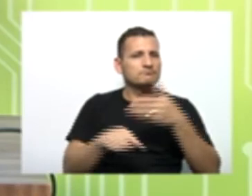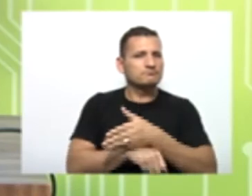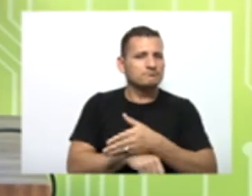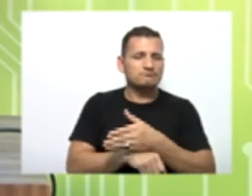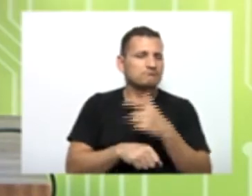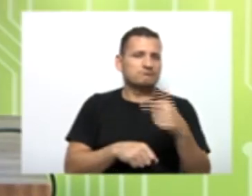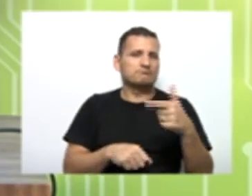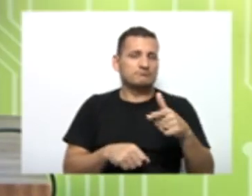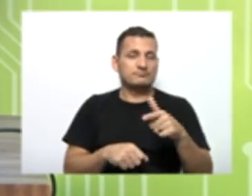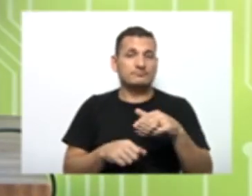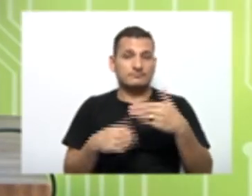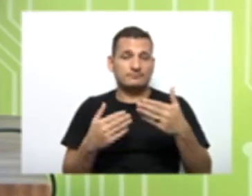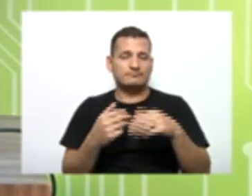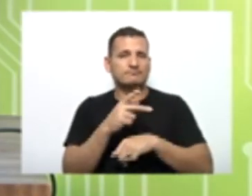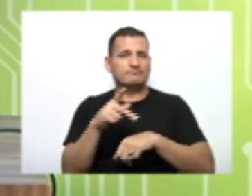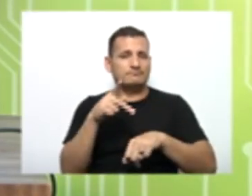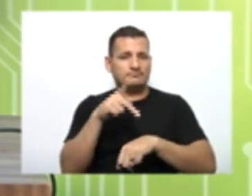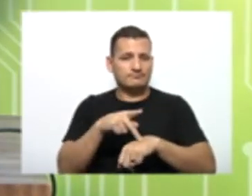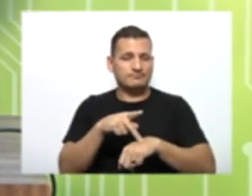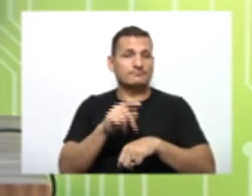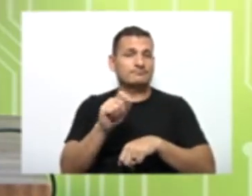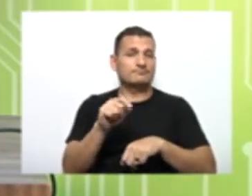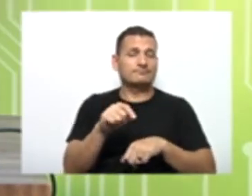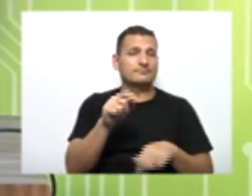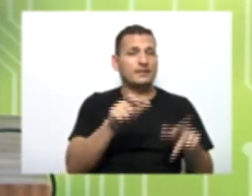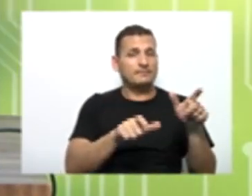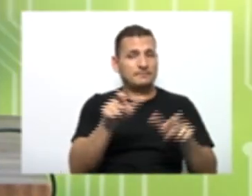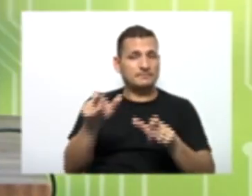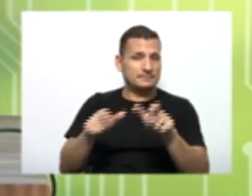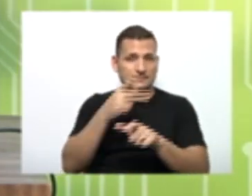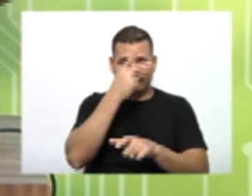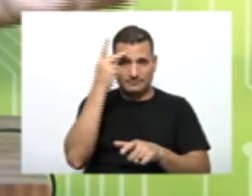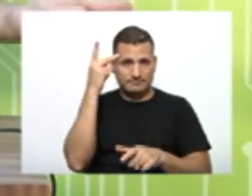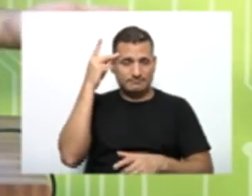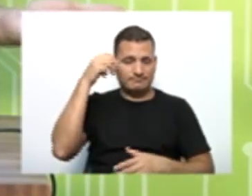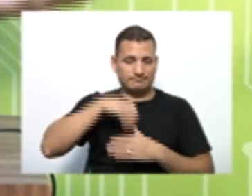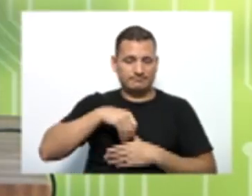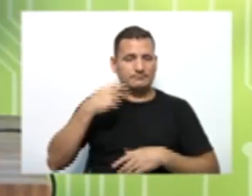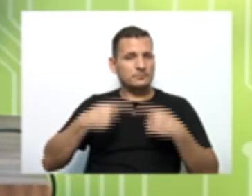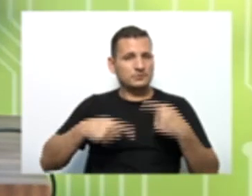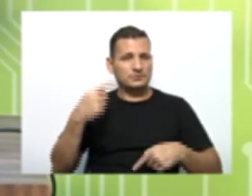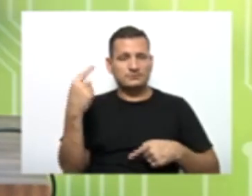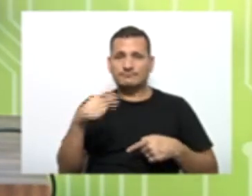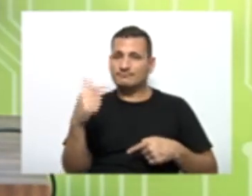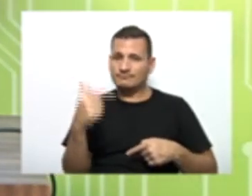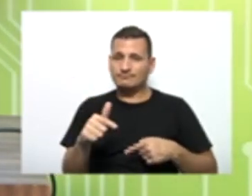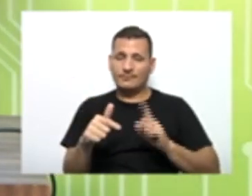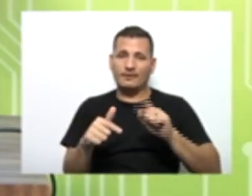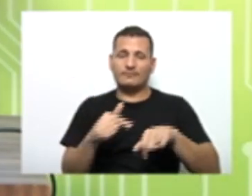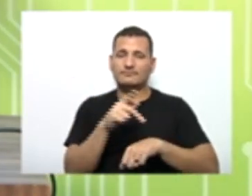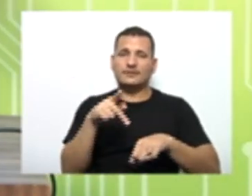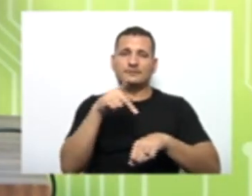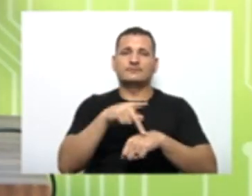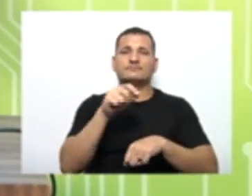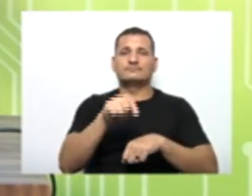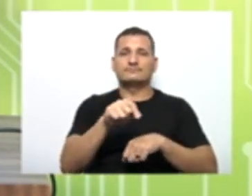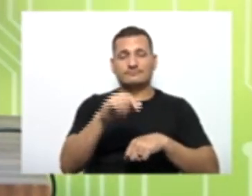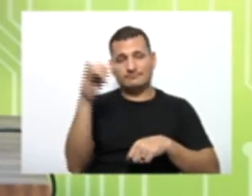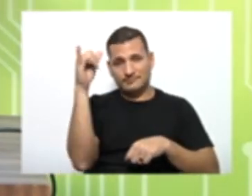como o conceito de idiota não é aquilo dentro da definição grega que nós pensamos, né? Existe uma definição do senso comum e existe a